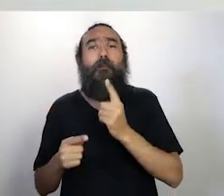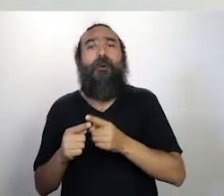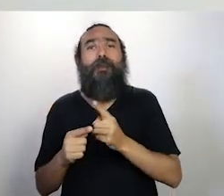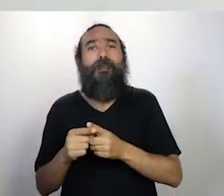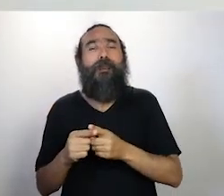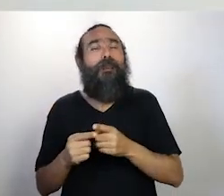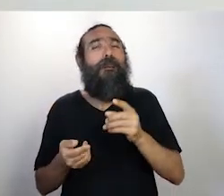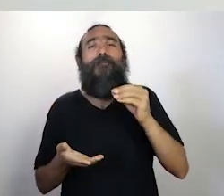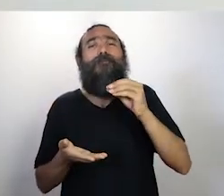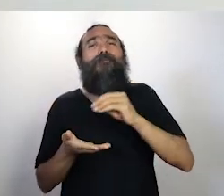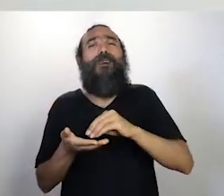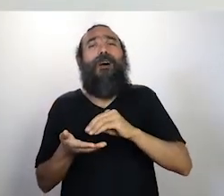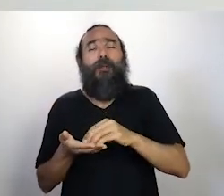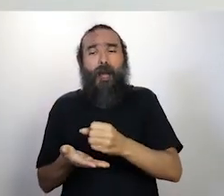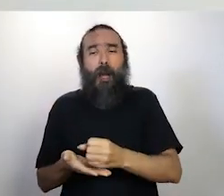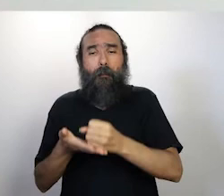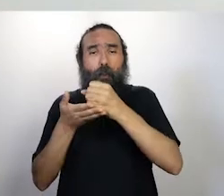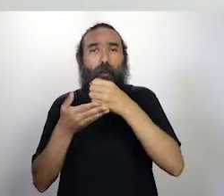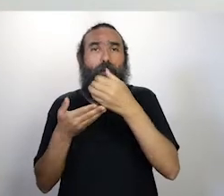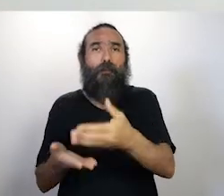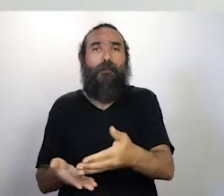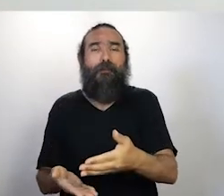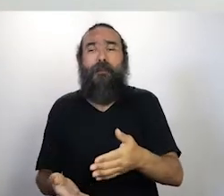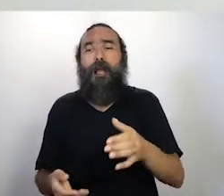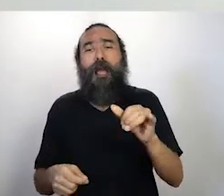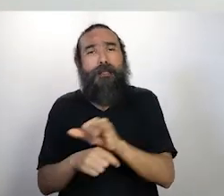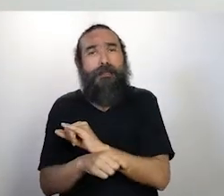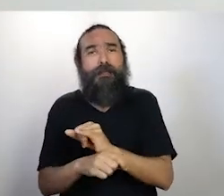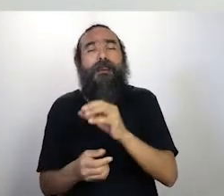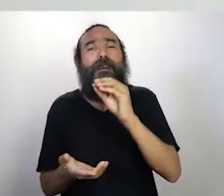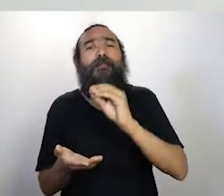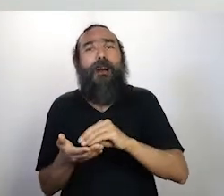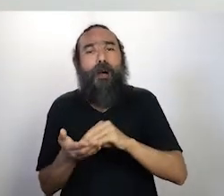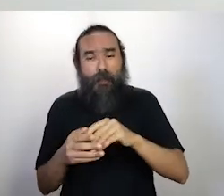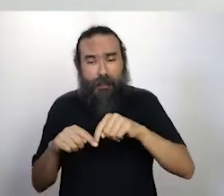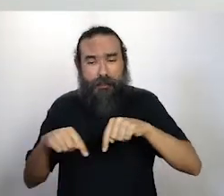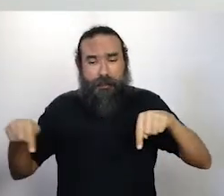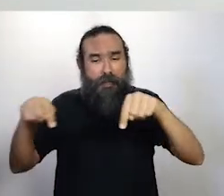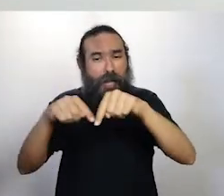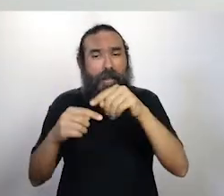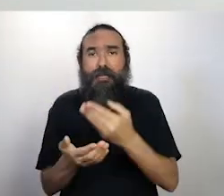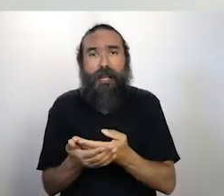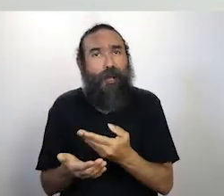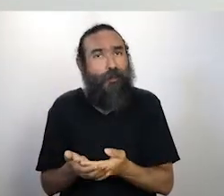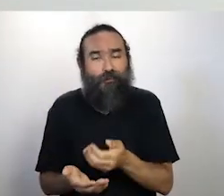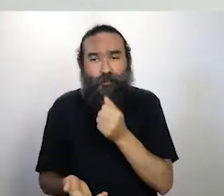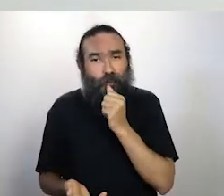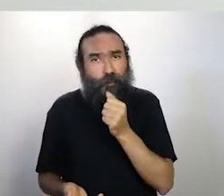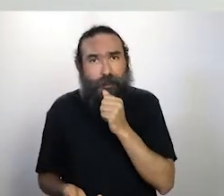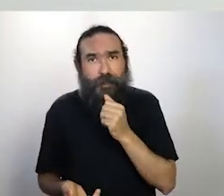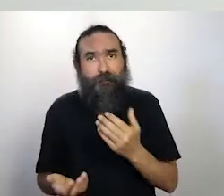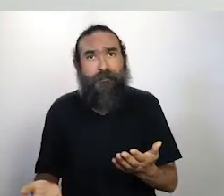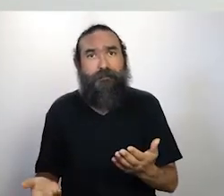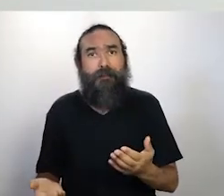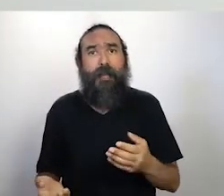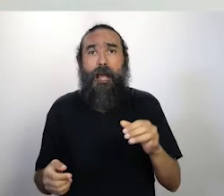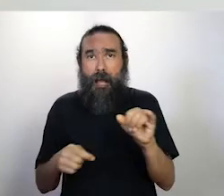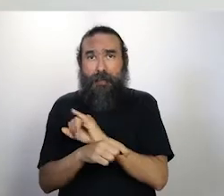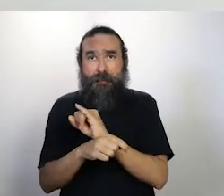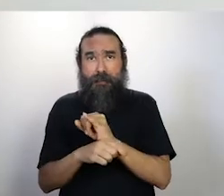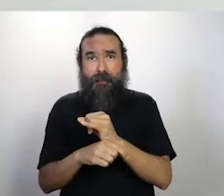ocorrer, né, não ter sala de aula suficiente para muitos alunos. Eles vão para a cidade para